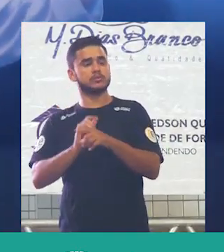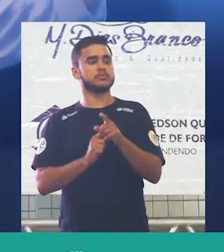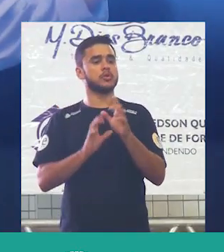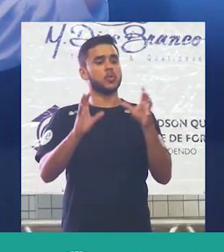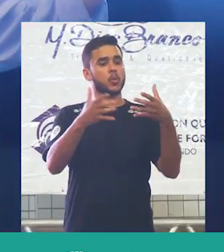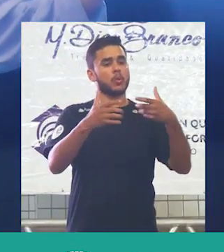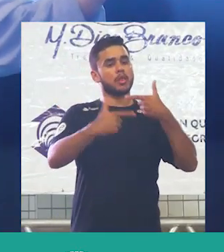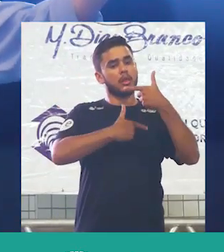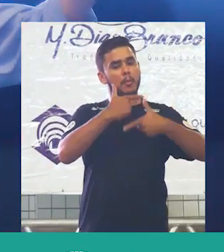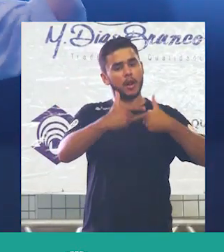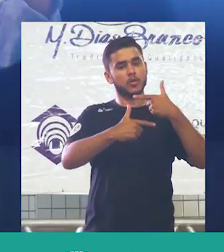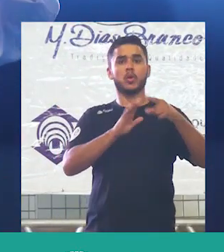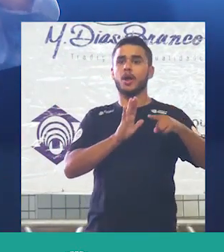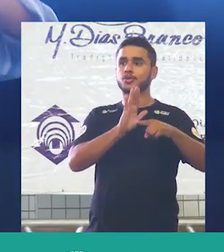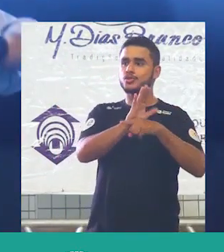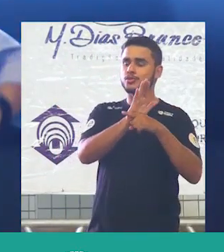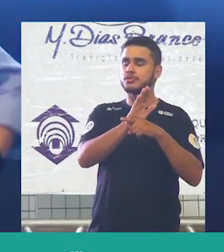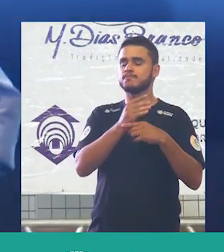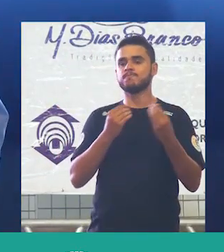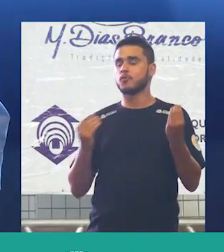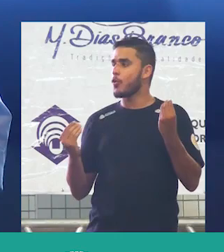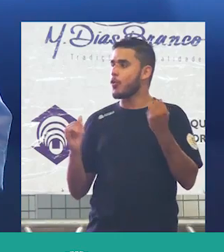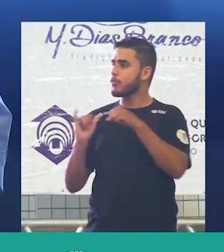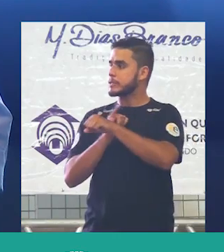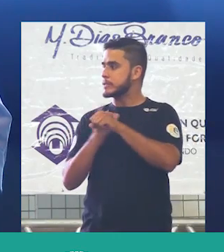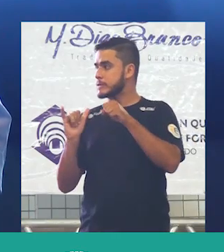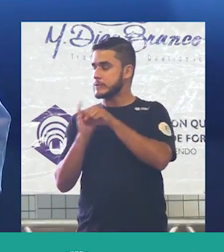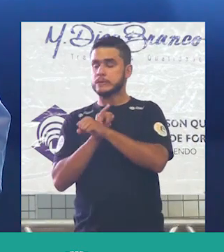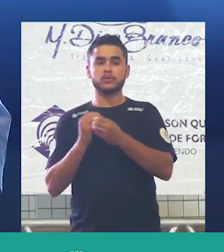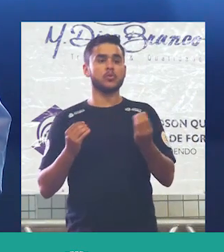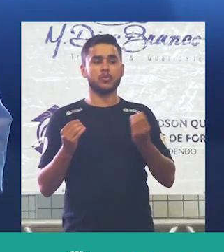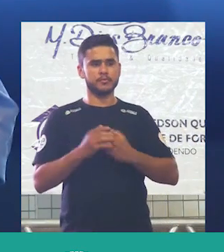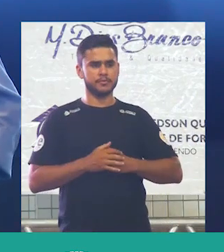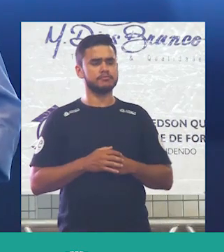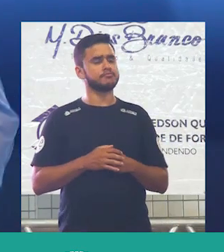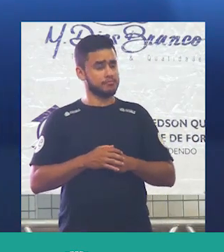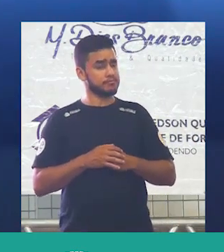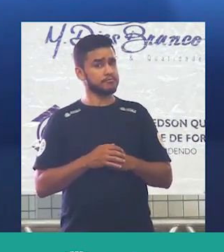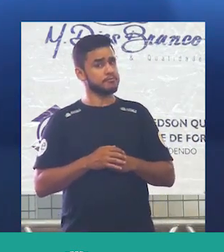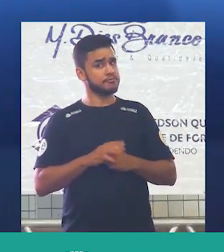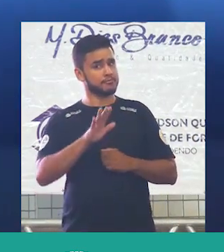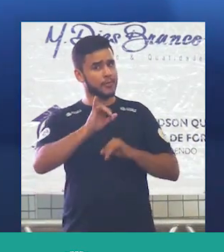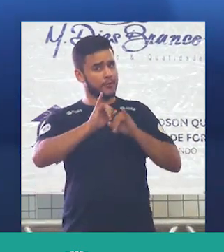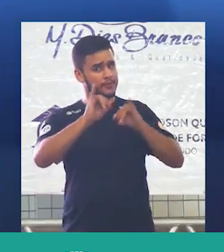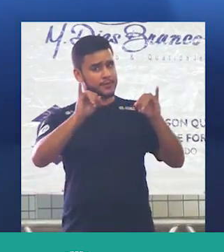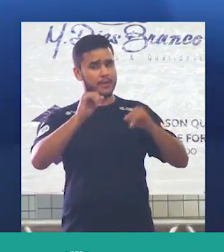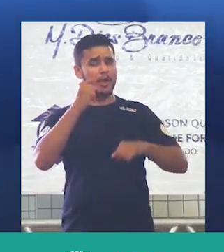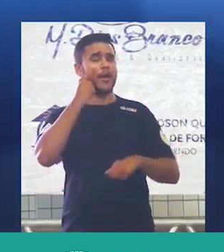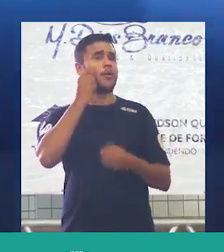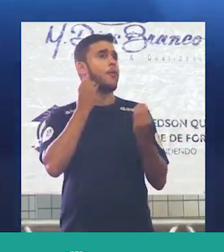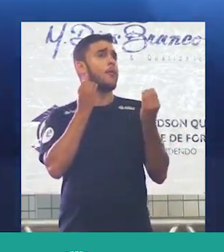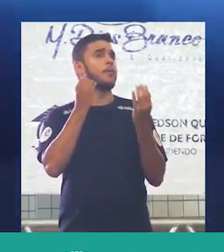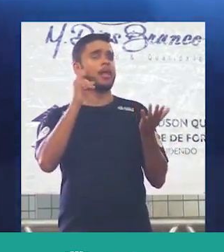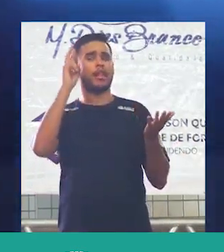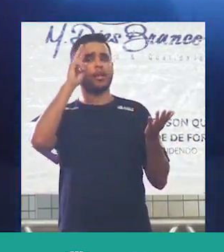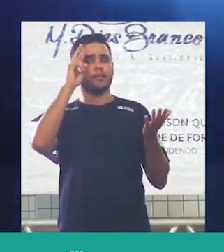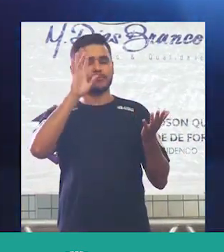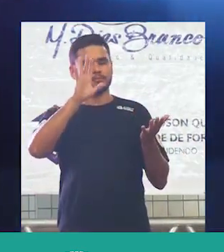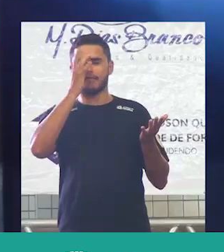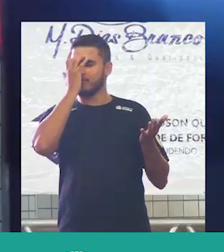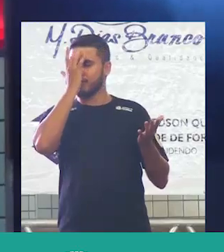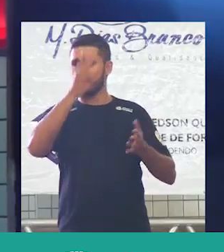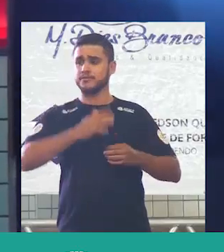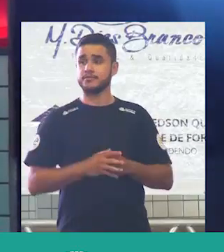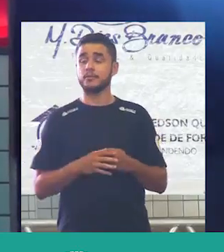para os trabalhadores. Como é que ele faz isso? Facílimo. Se você lembrar de Getúlio